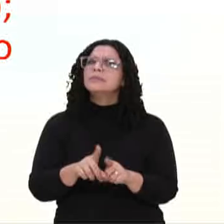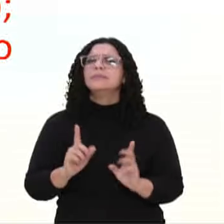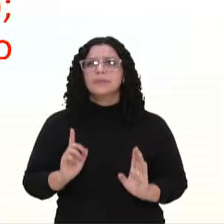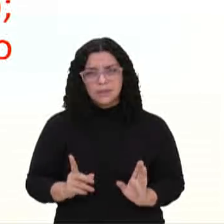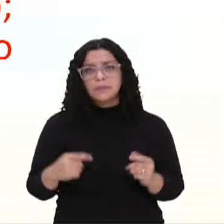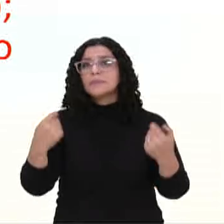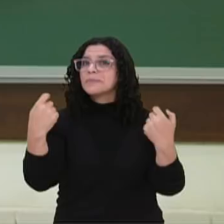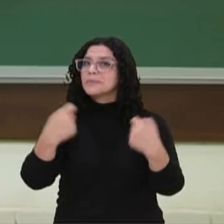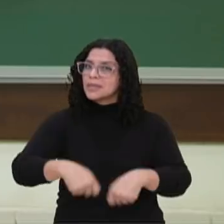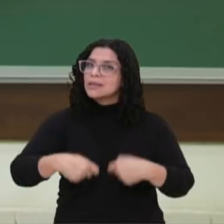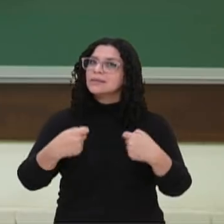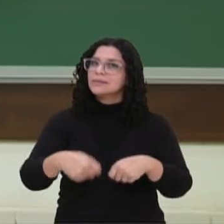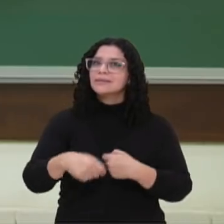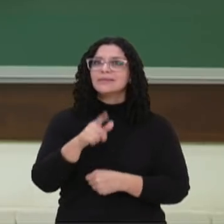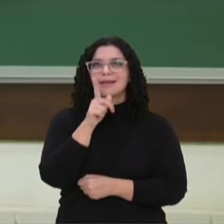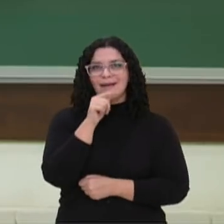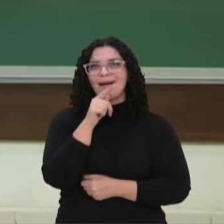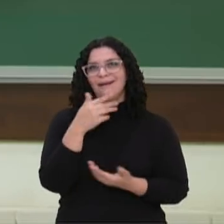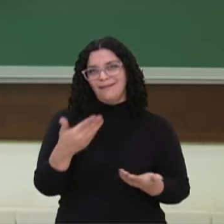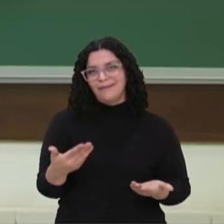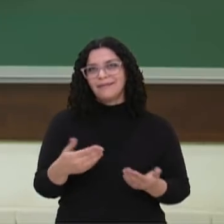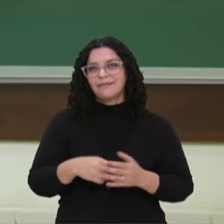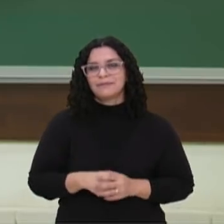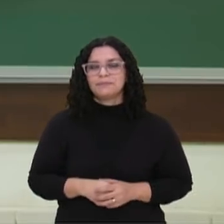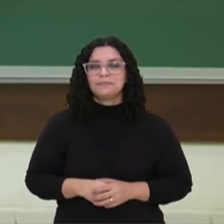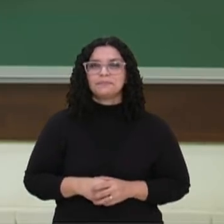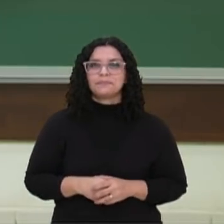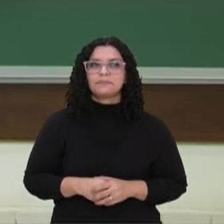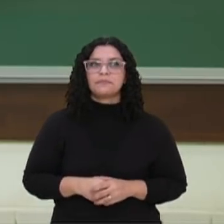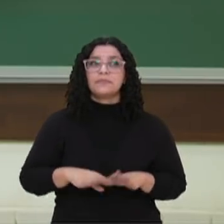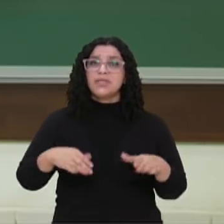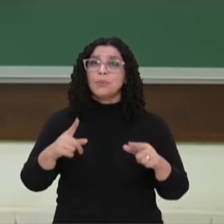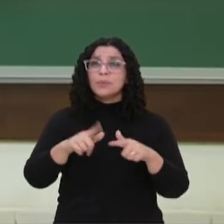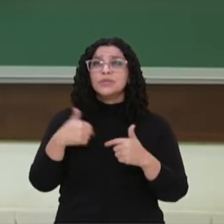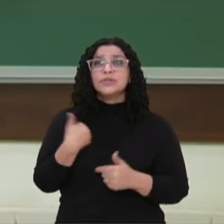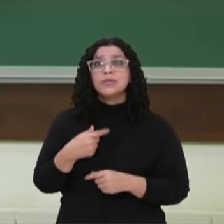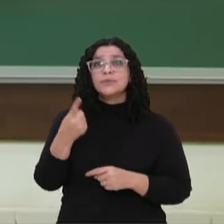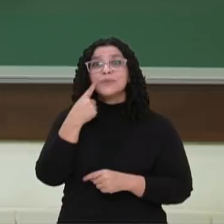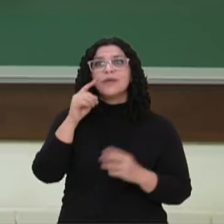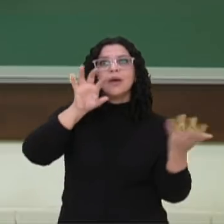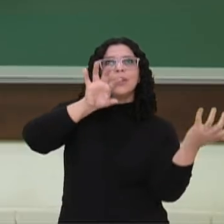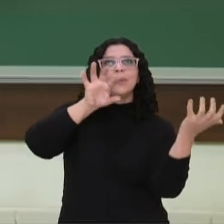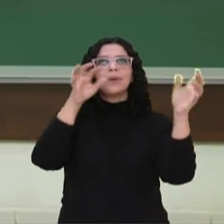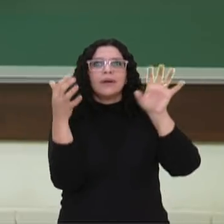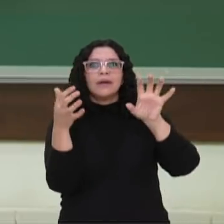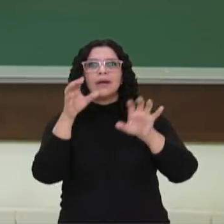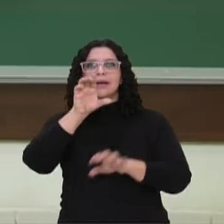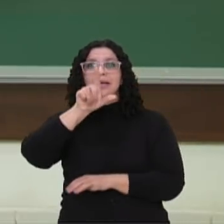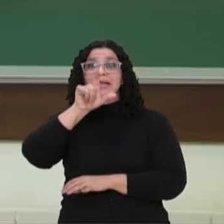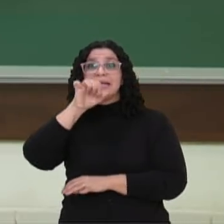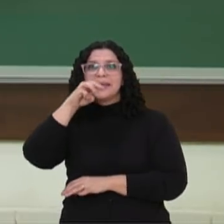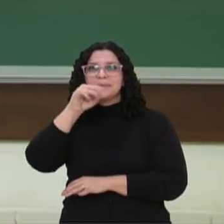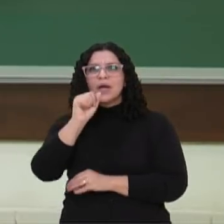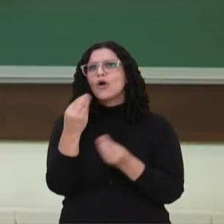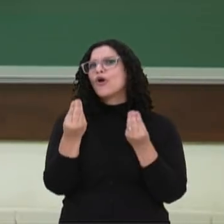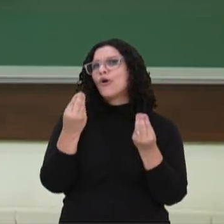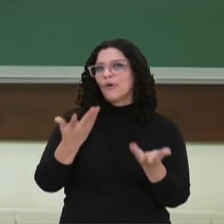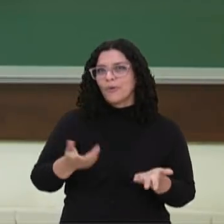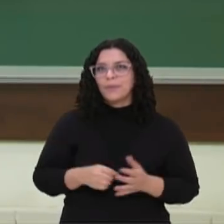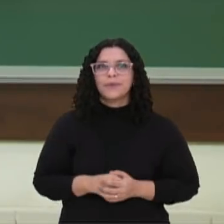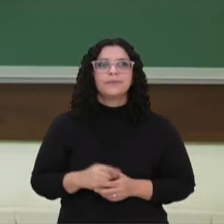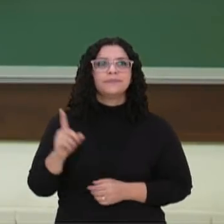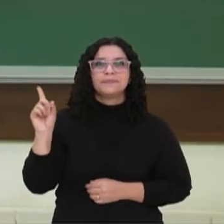ambiente precisa, né, da água. É aí que a gente vai verificar o clima, como é que está. Perfeito?